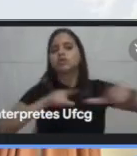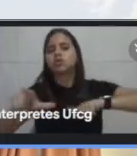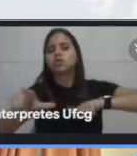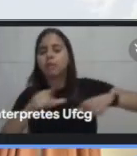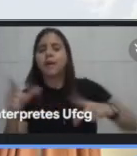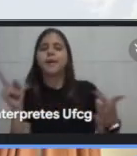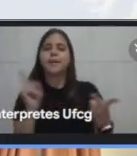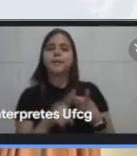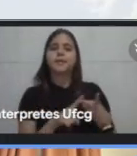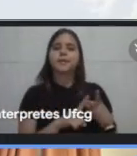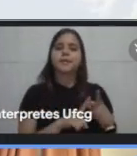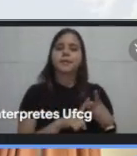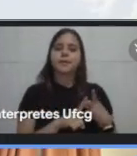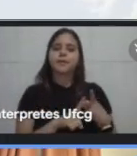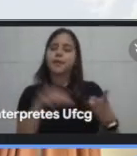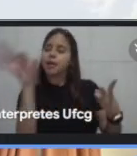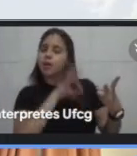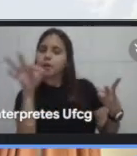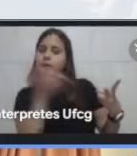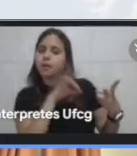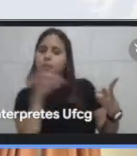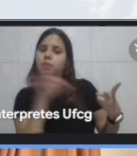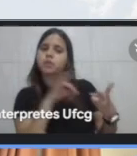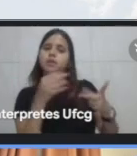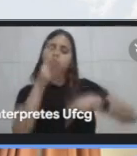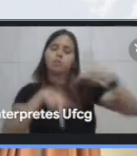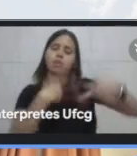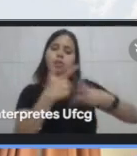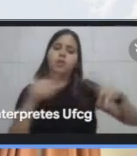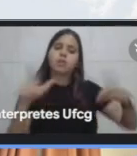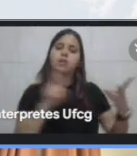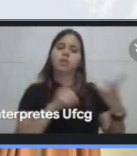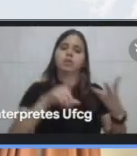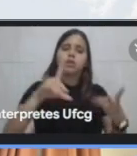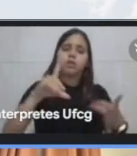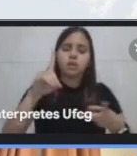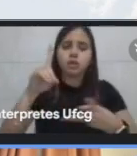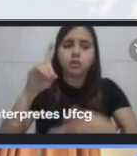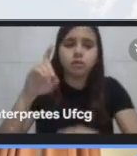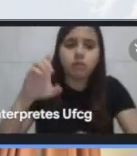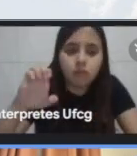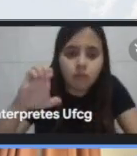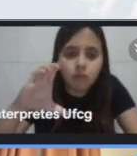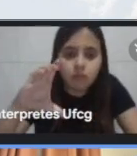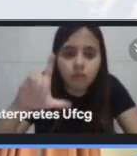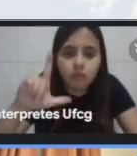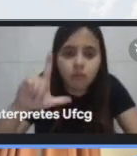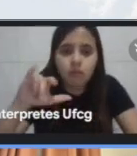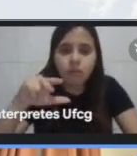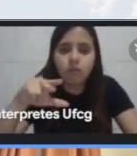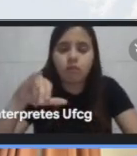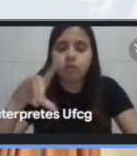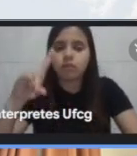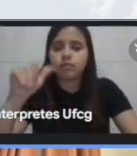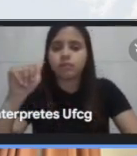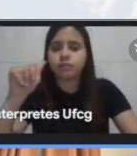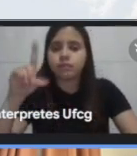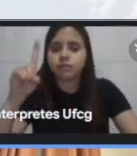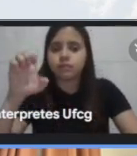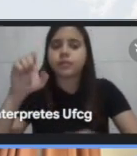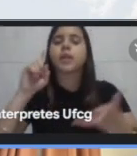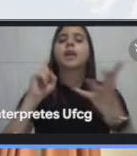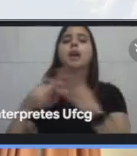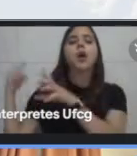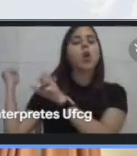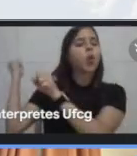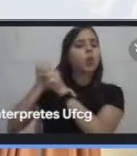empregos, porcentagem de densidade populacional, declividade, construções que foram permitidas na última década, então áreas ali